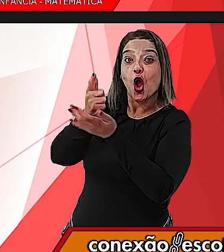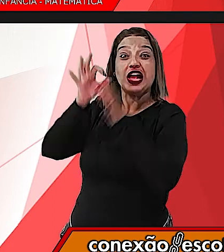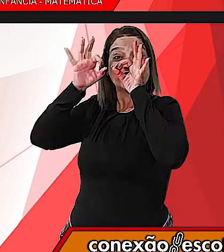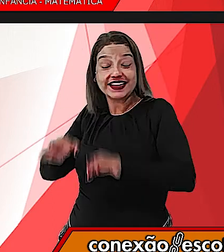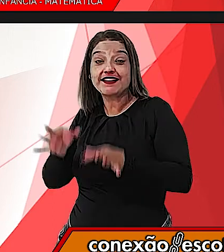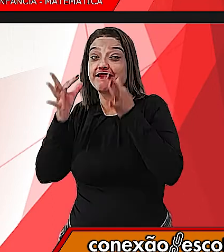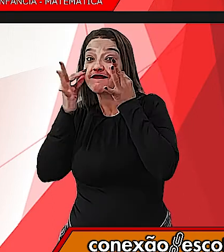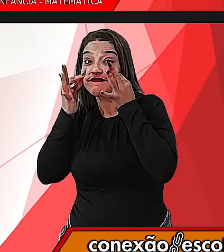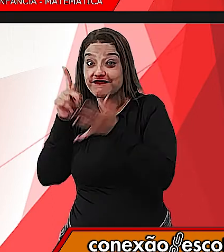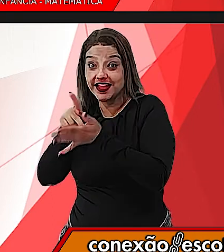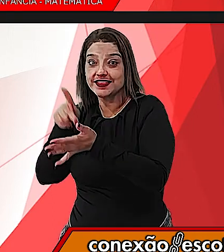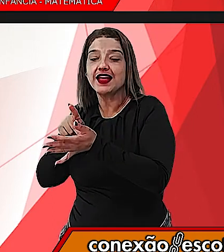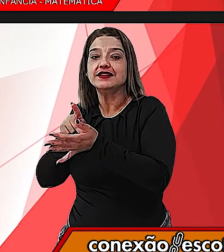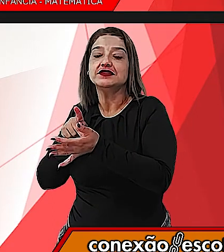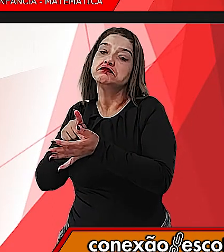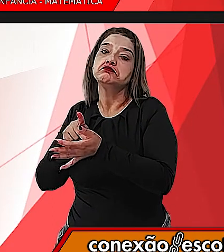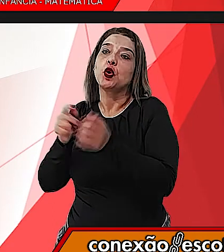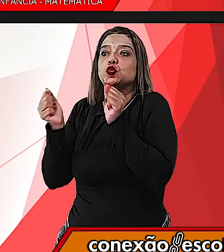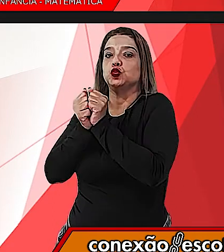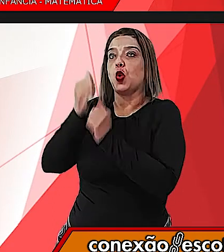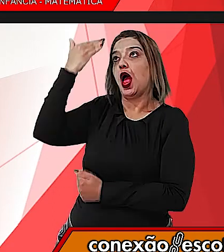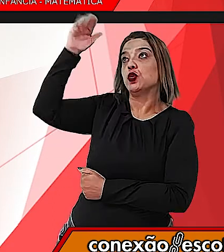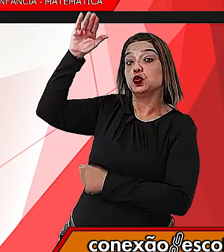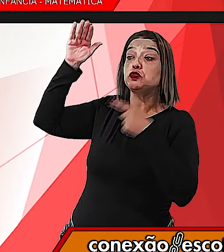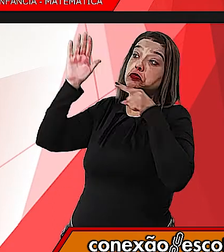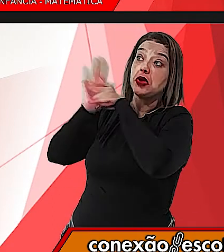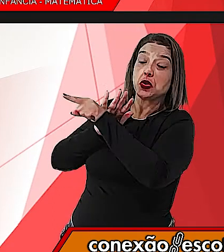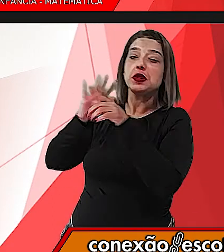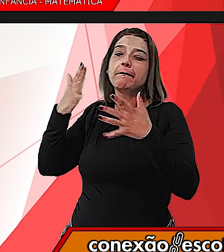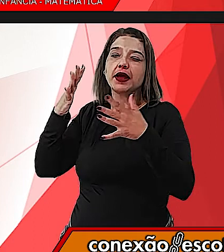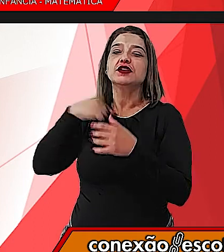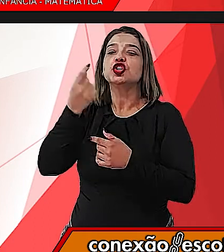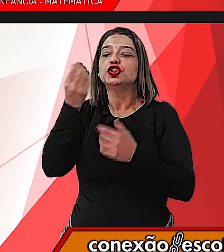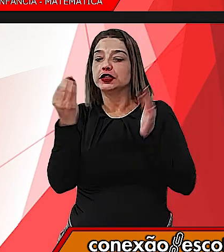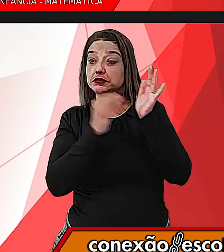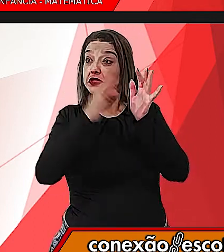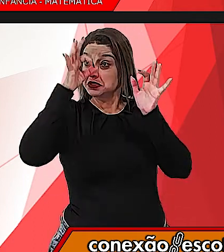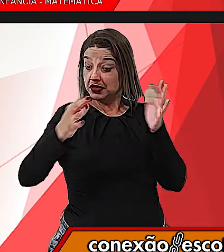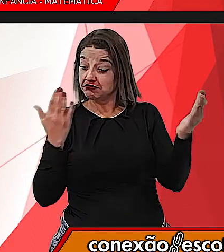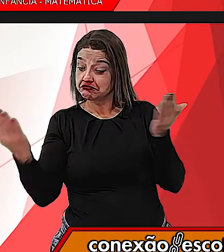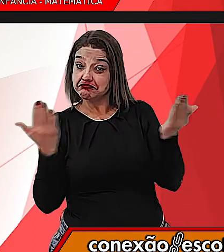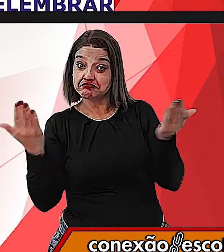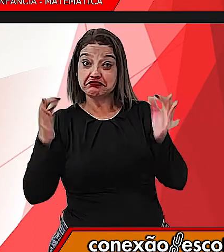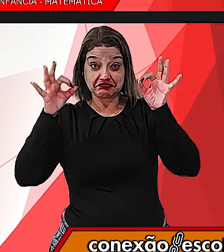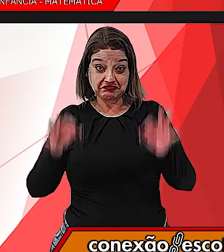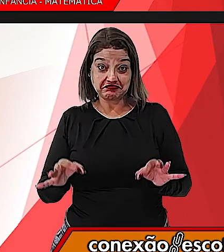um adulto que mora com você, se é mais ou menos o que você pensou, ok?